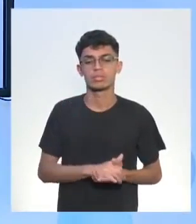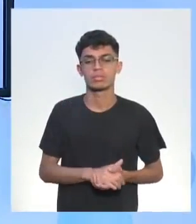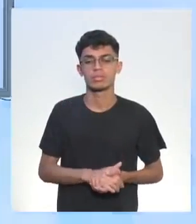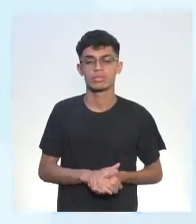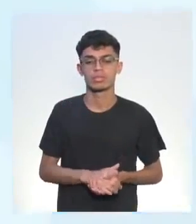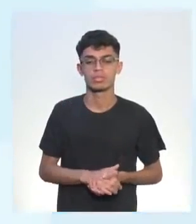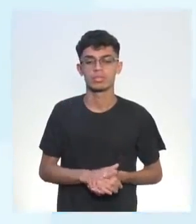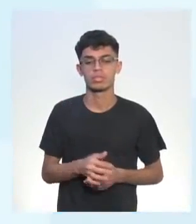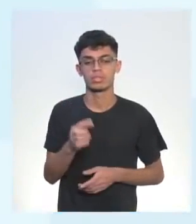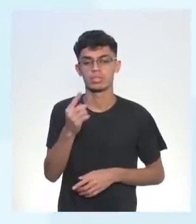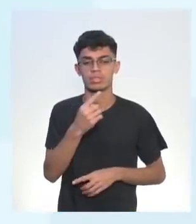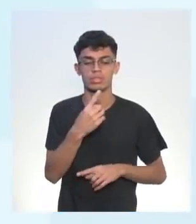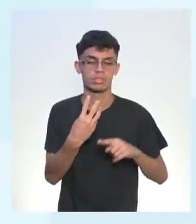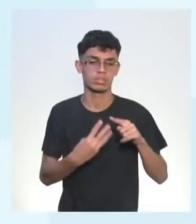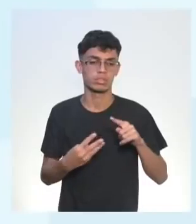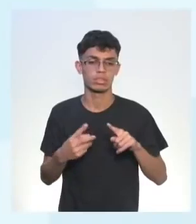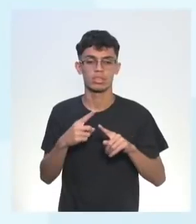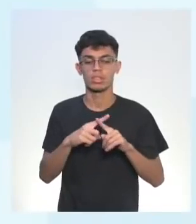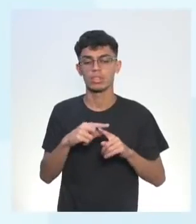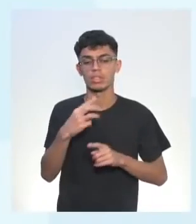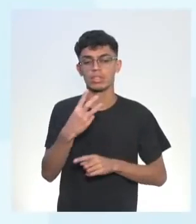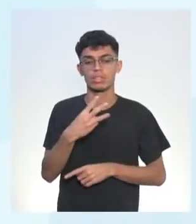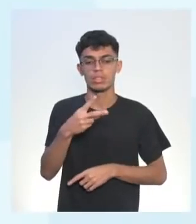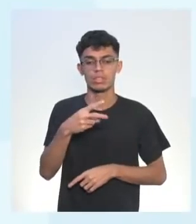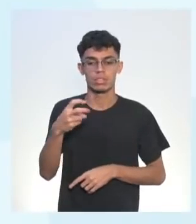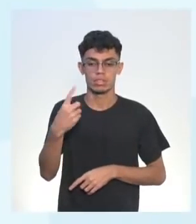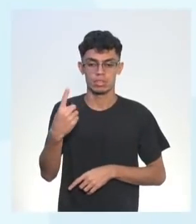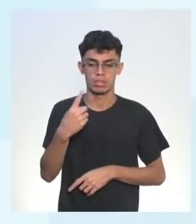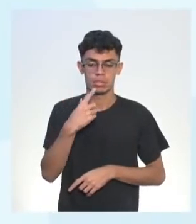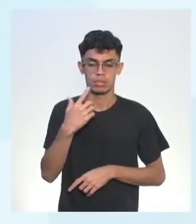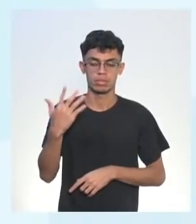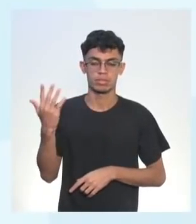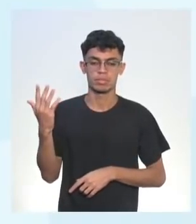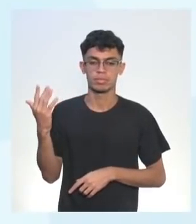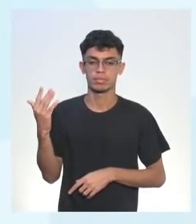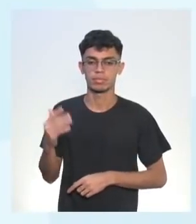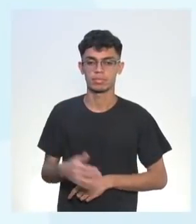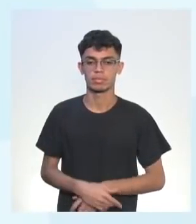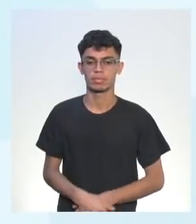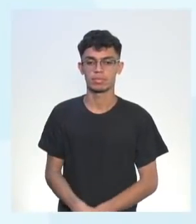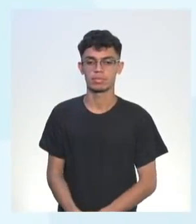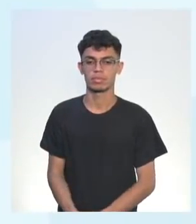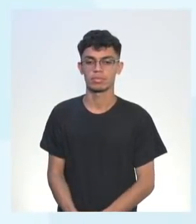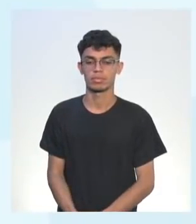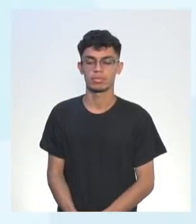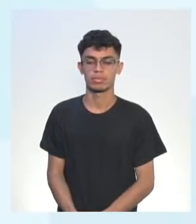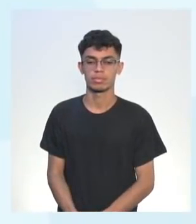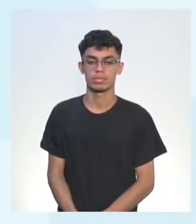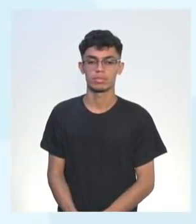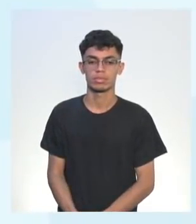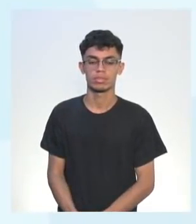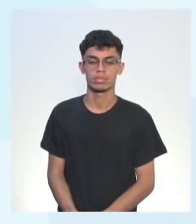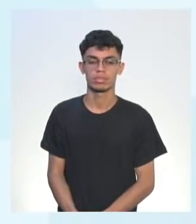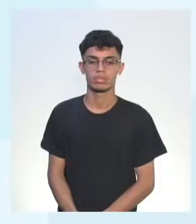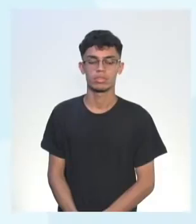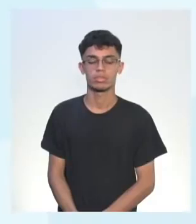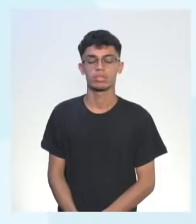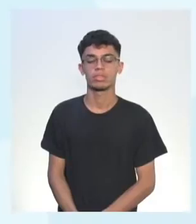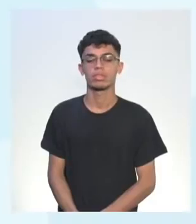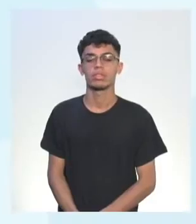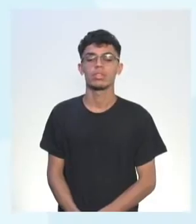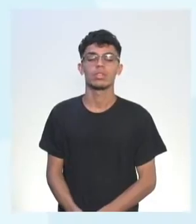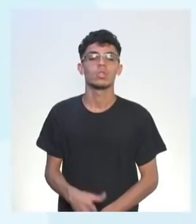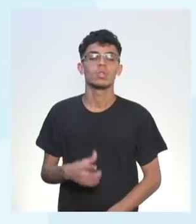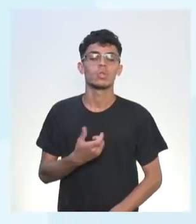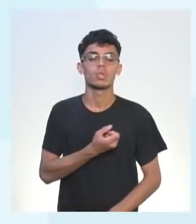ó, 1/3 de 3 nessa maneira. Pode deixar na telinha, por favor. E aí, ó, o que eu fiz? Eu sei que todo número que não tem